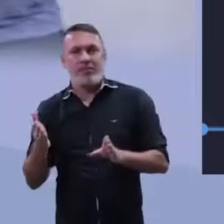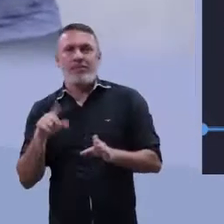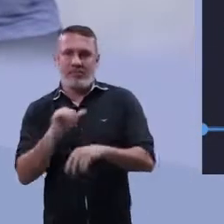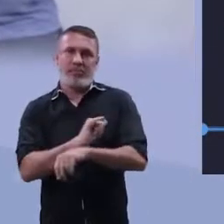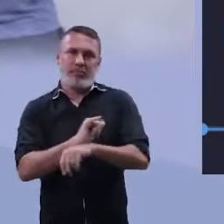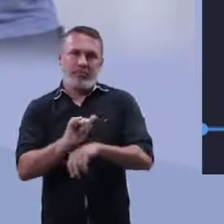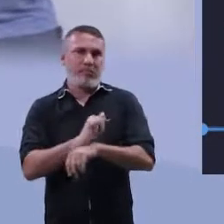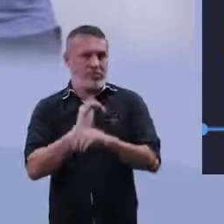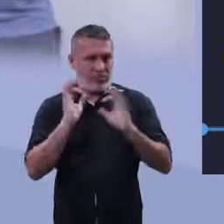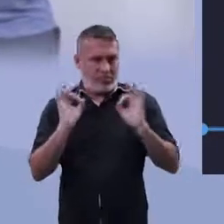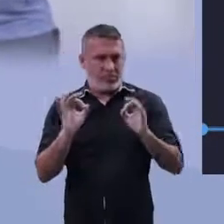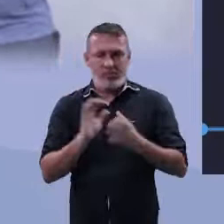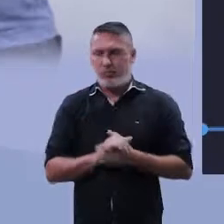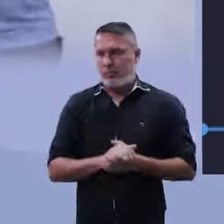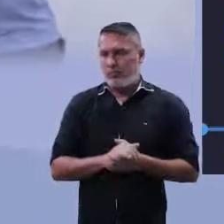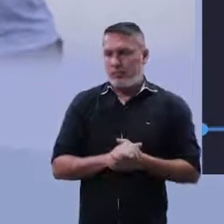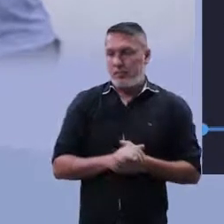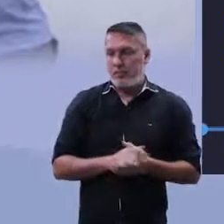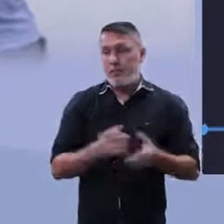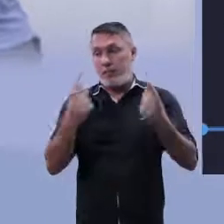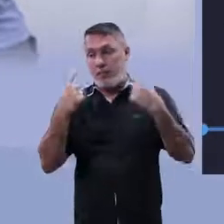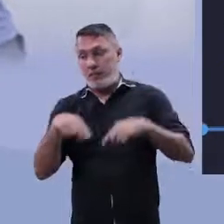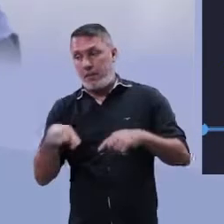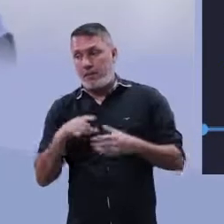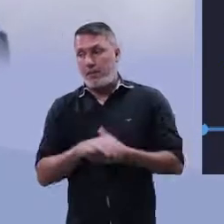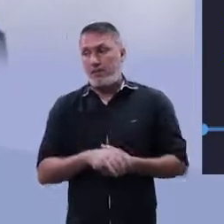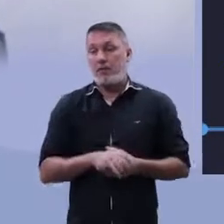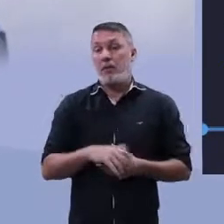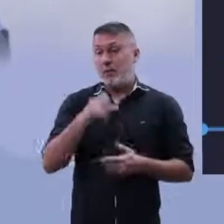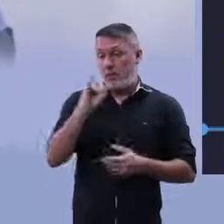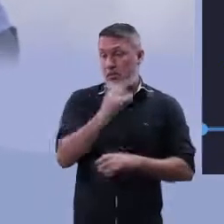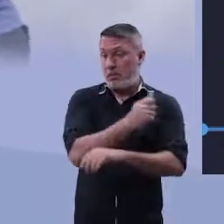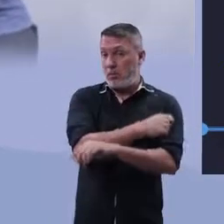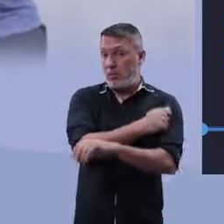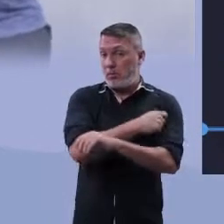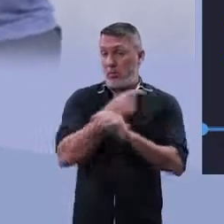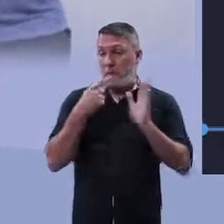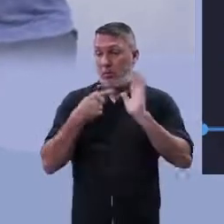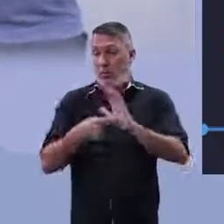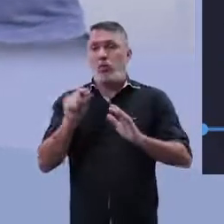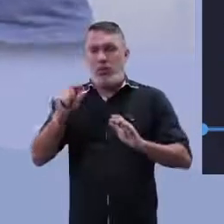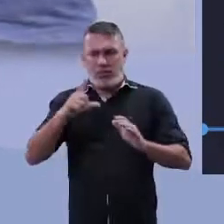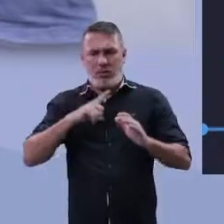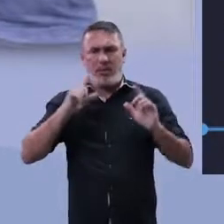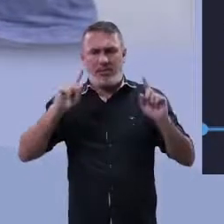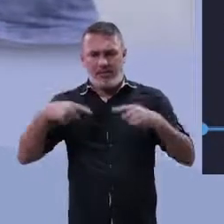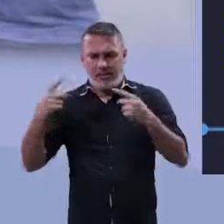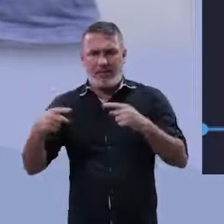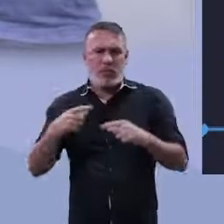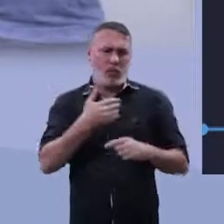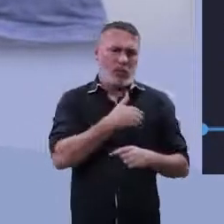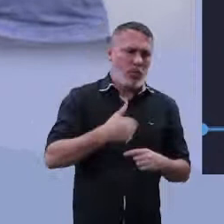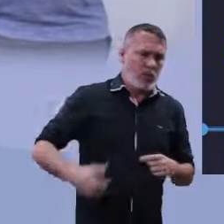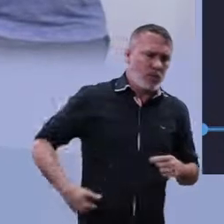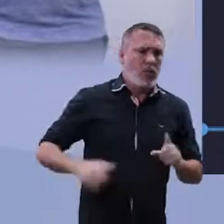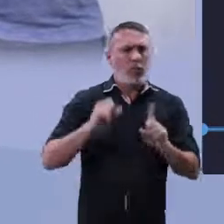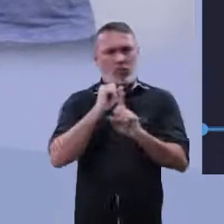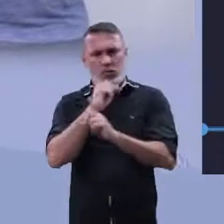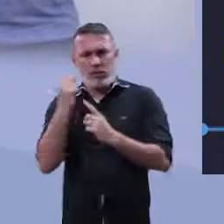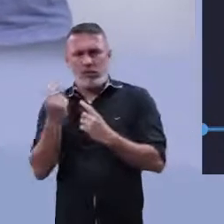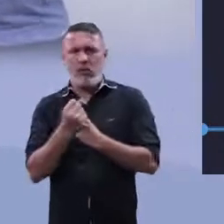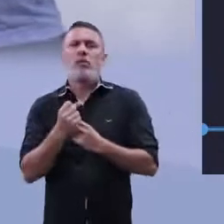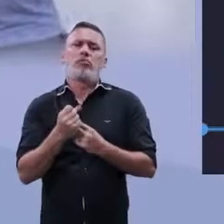essas estratégias. Perfeito? Então vamos lá então. Se ele mostrou né, que há desafios para o governo e a